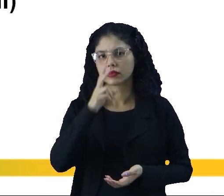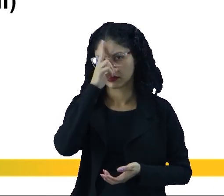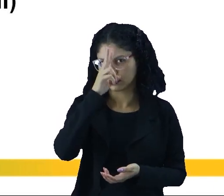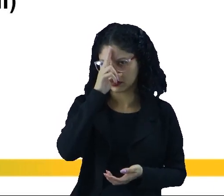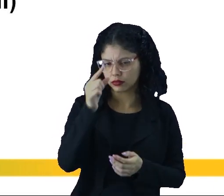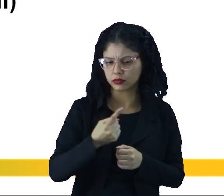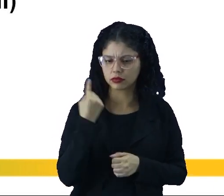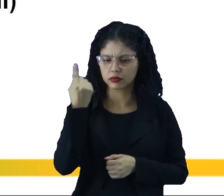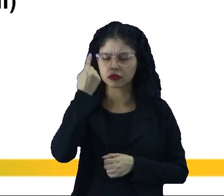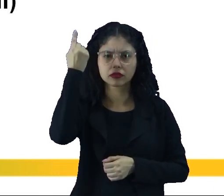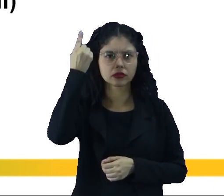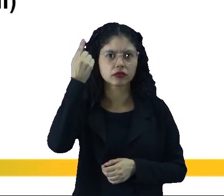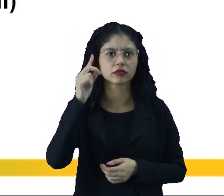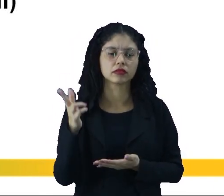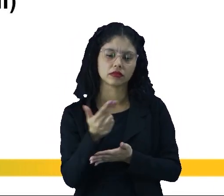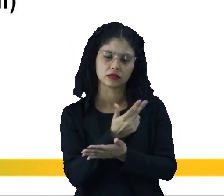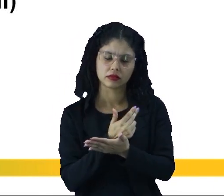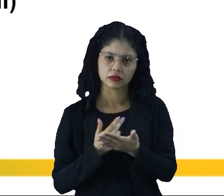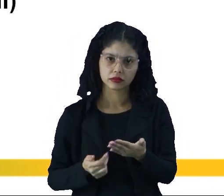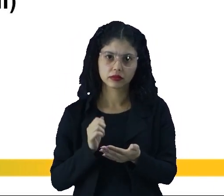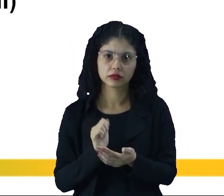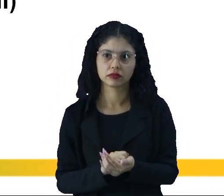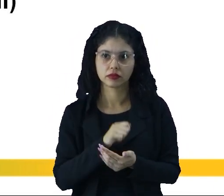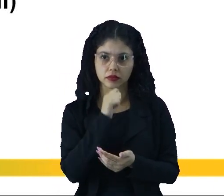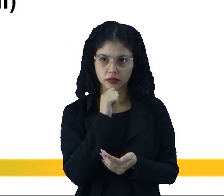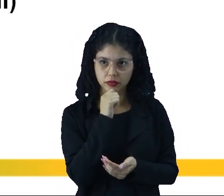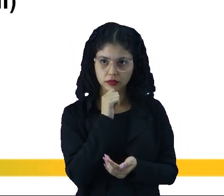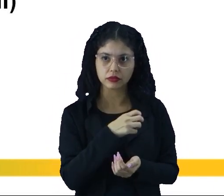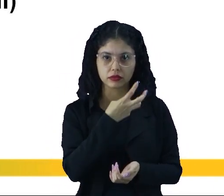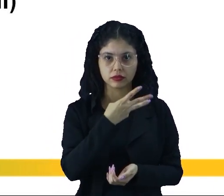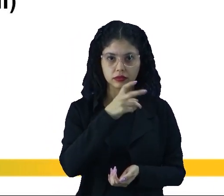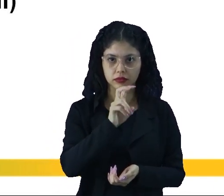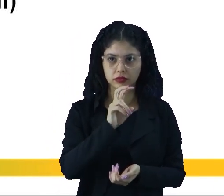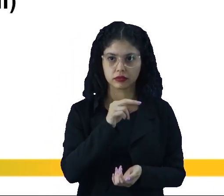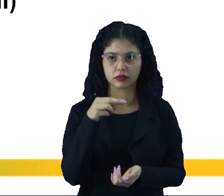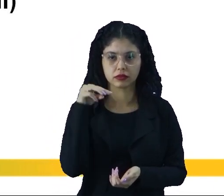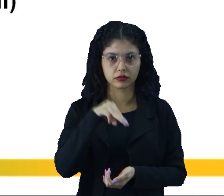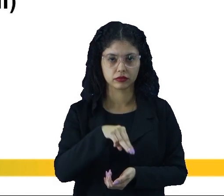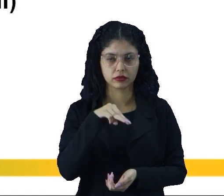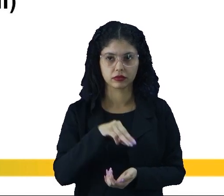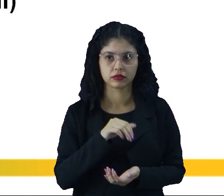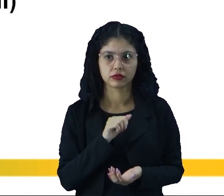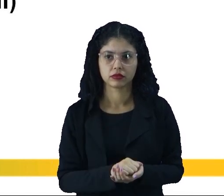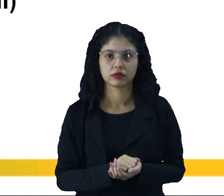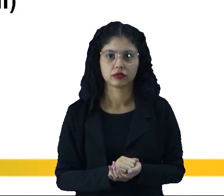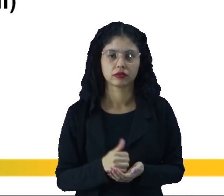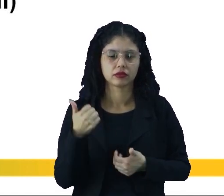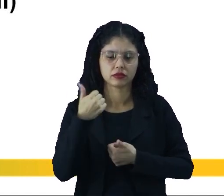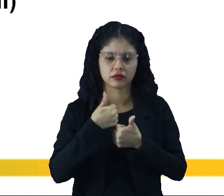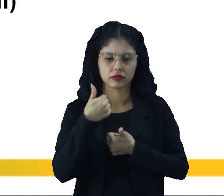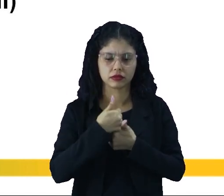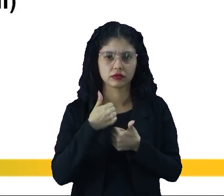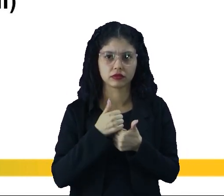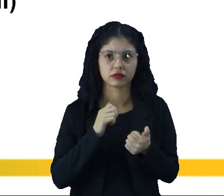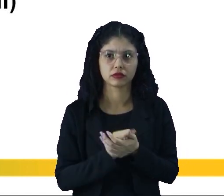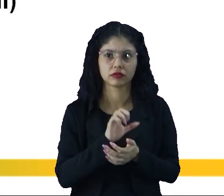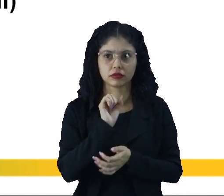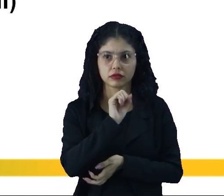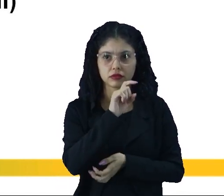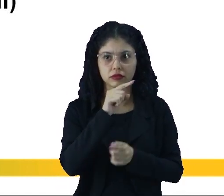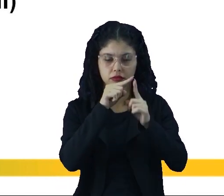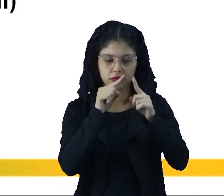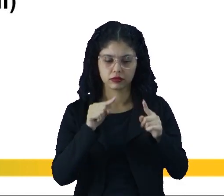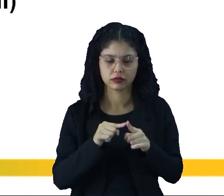da altura que nós vimos ali no desenho, no gráfico? A altura é 35 metros. Então, vamos substituir ali no